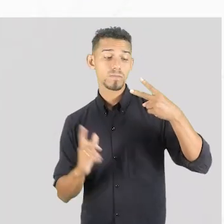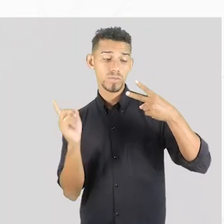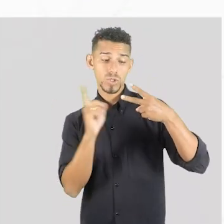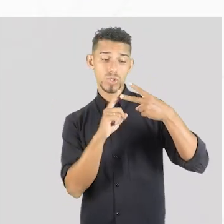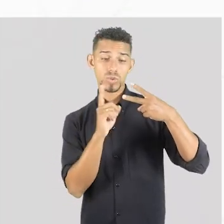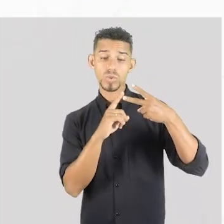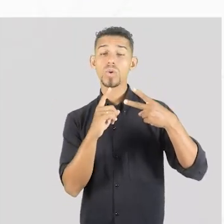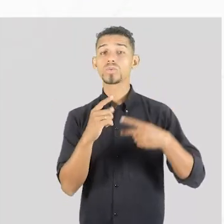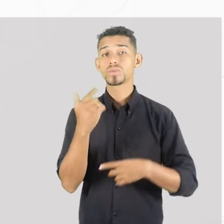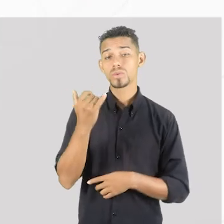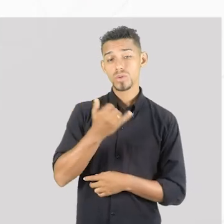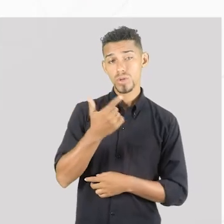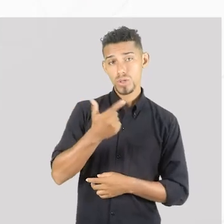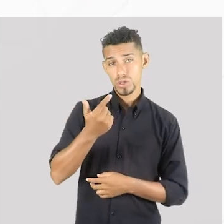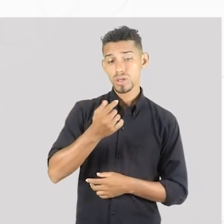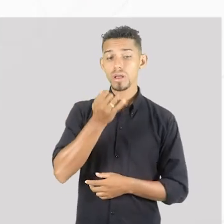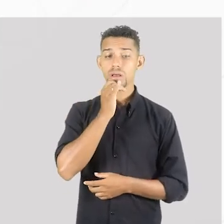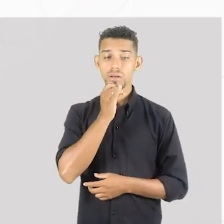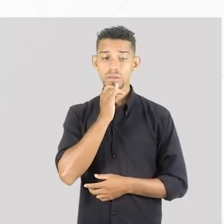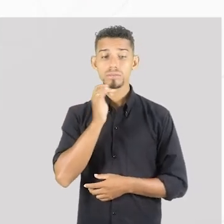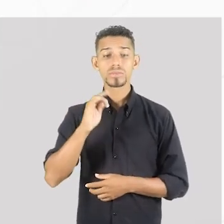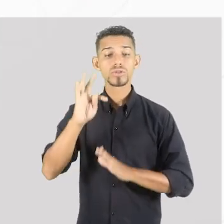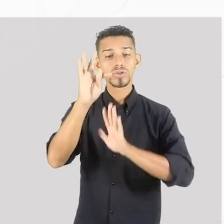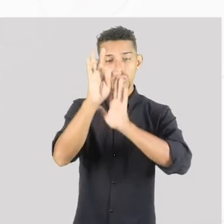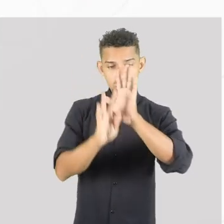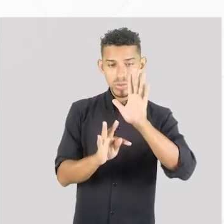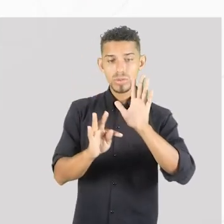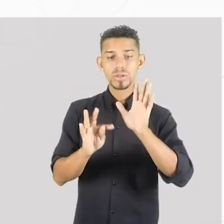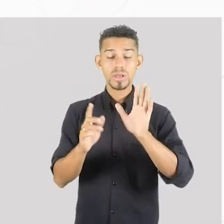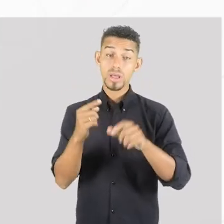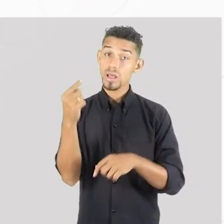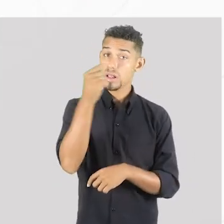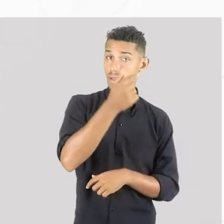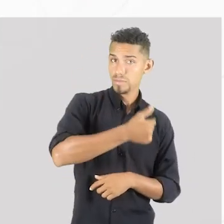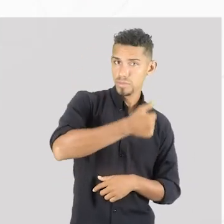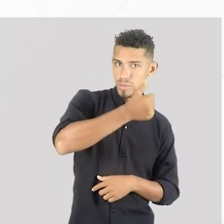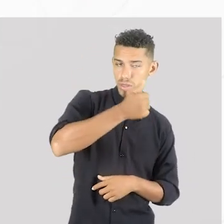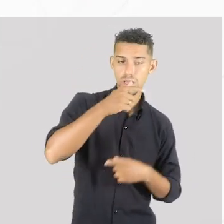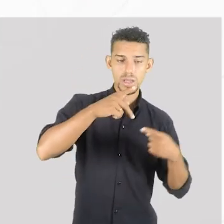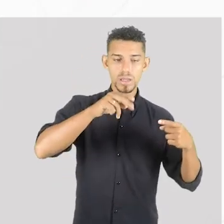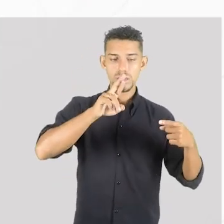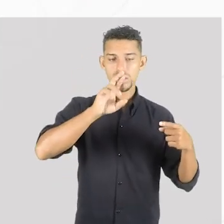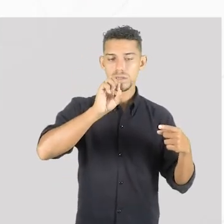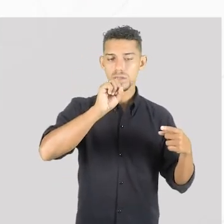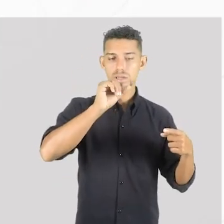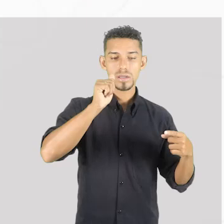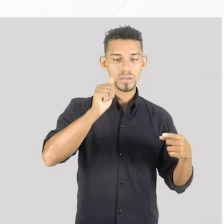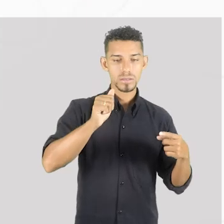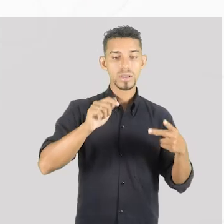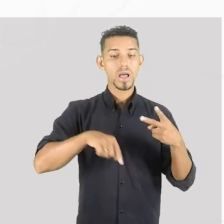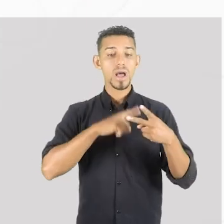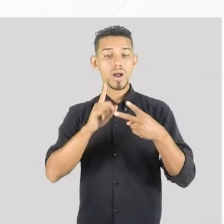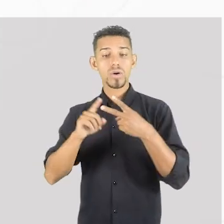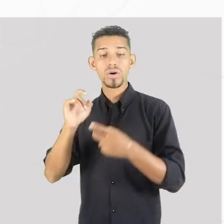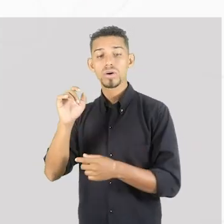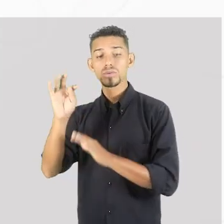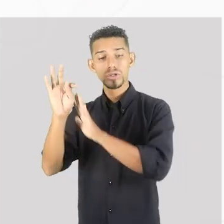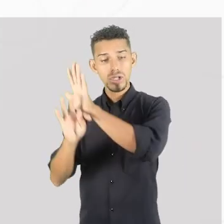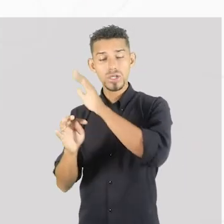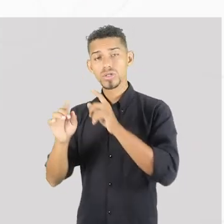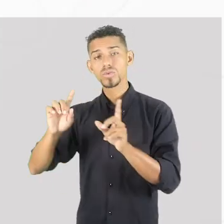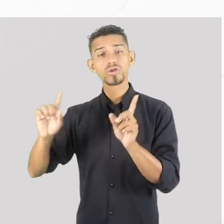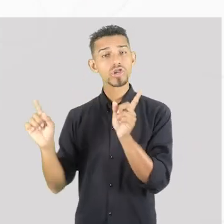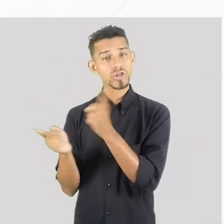que eu trouxe dentro de uma estrutura em verso. O primeiro foi em texto prosa e agora um texto em verso. Tá?